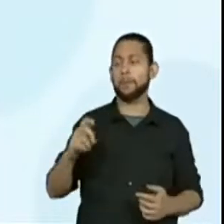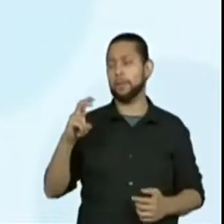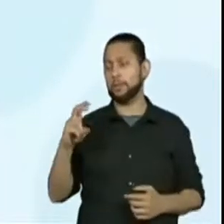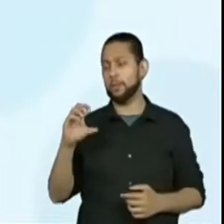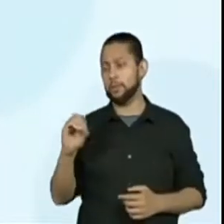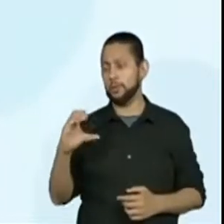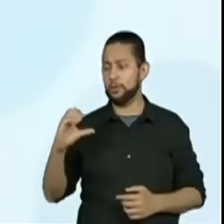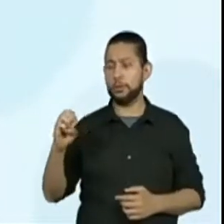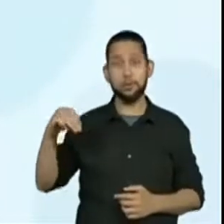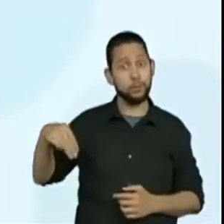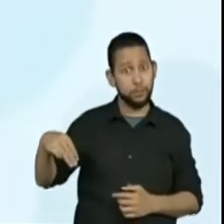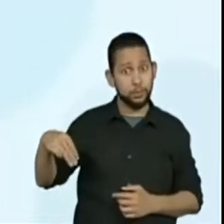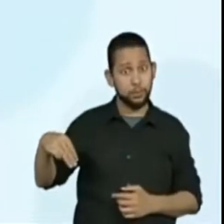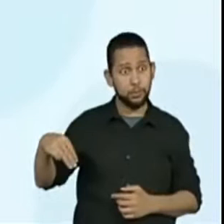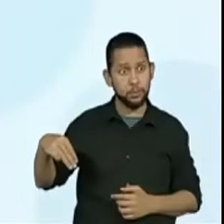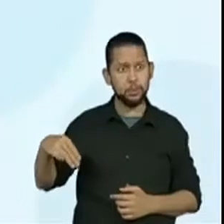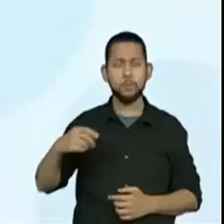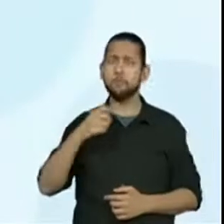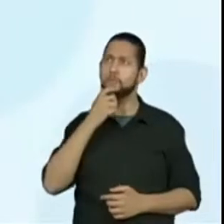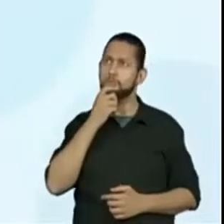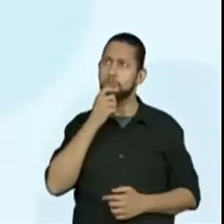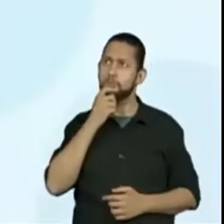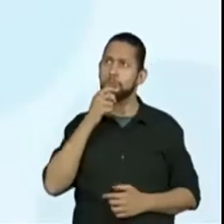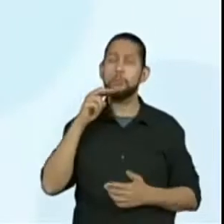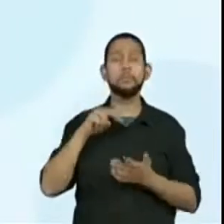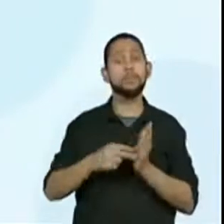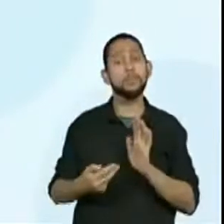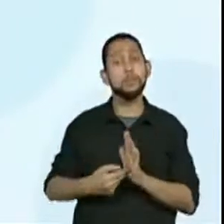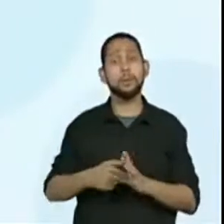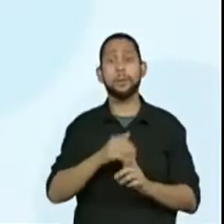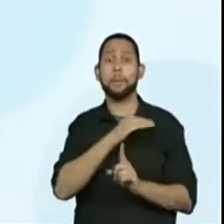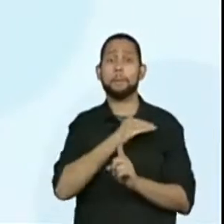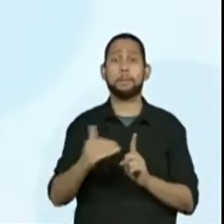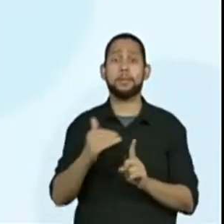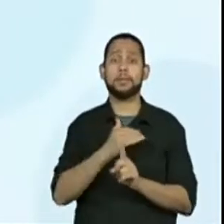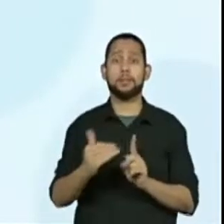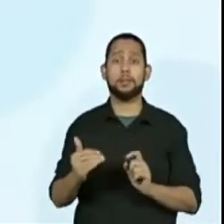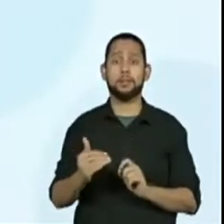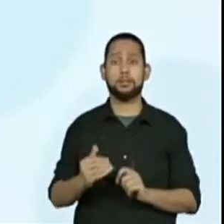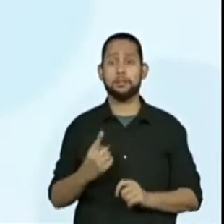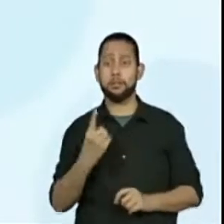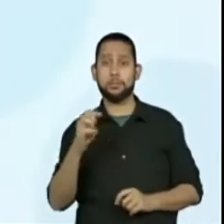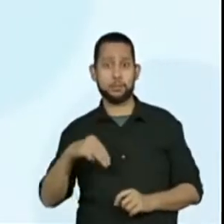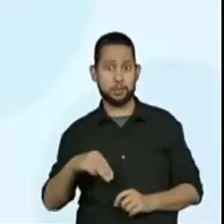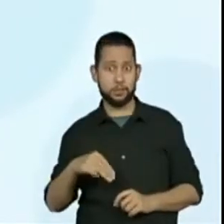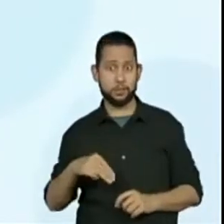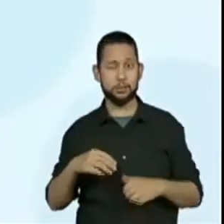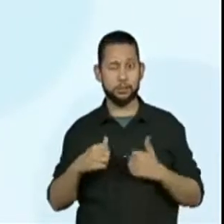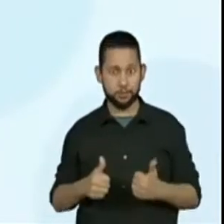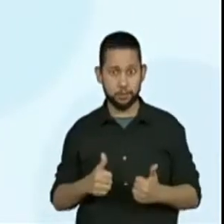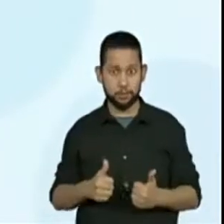50 centímetros é metade de 1 metro, não é?